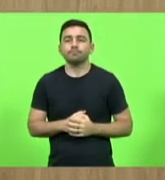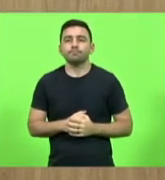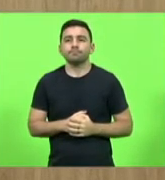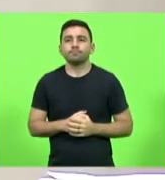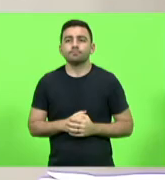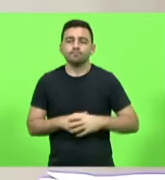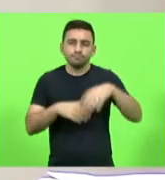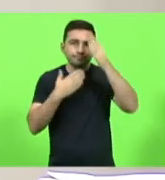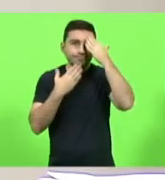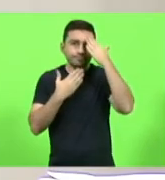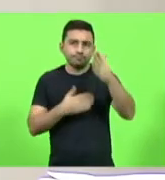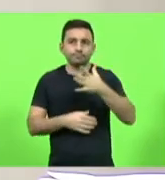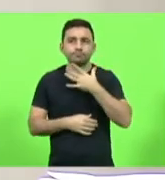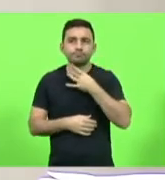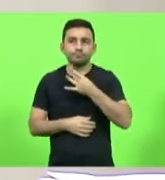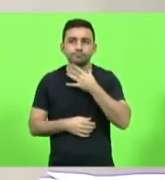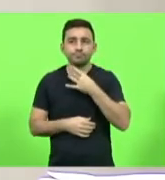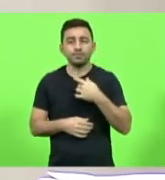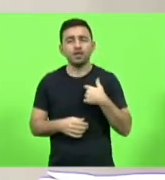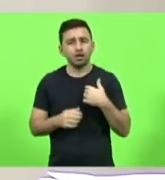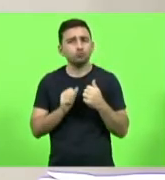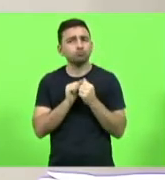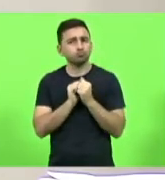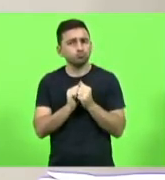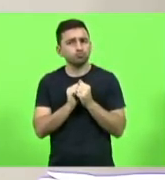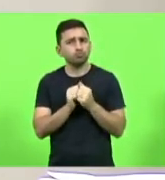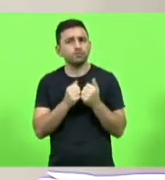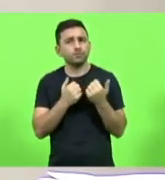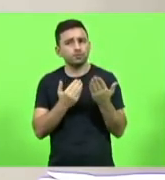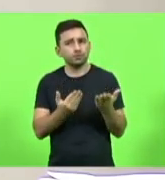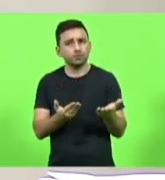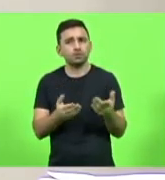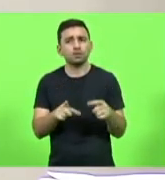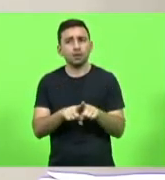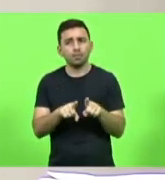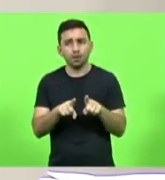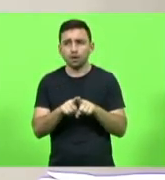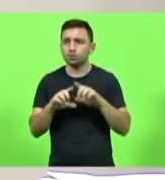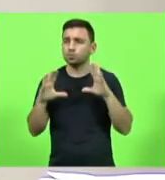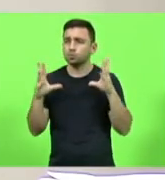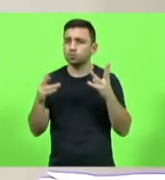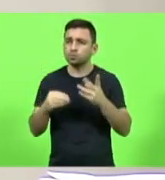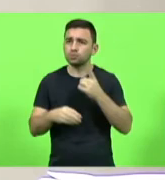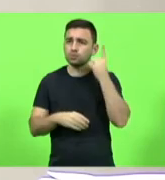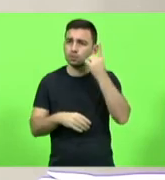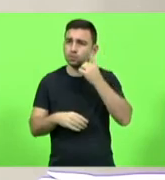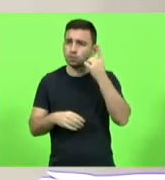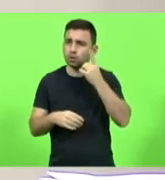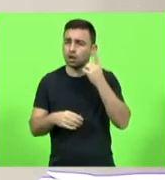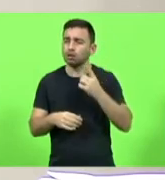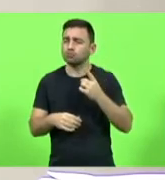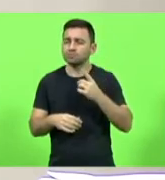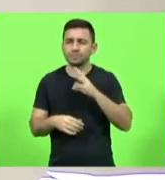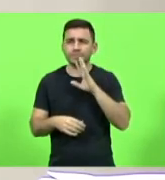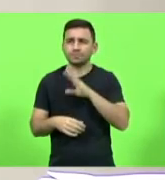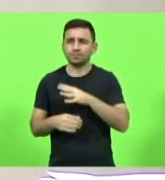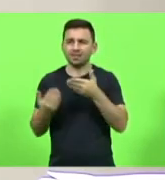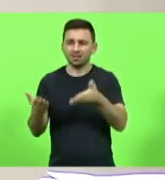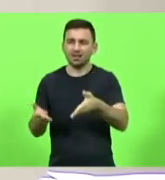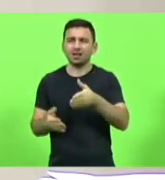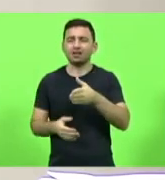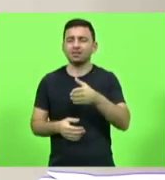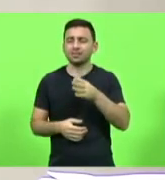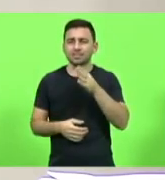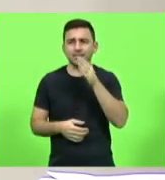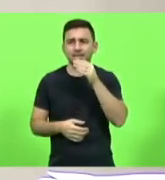Obrigado, deputado Cobalcini. Quero me juntar a Vossa Excelência, bem como também aos demais deputados, aí nessa nota de repúdio contra a Celesc, que